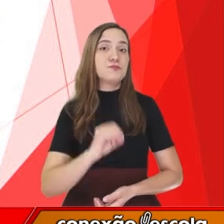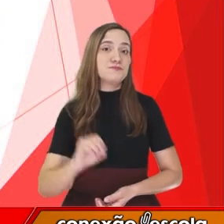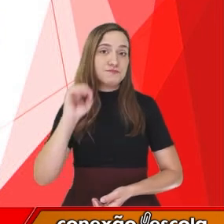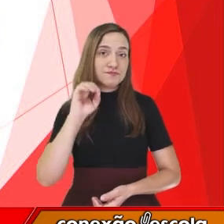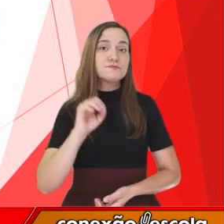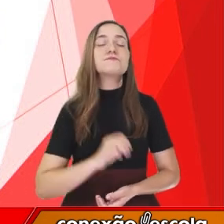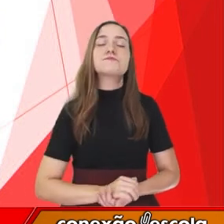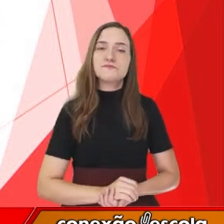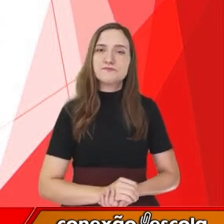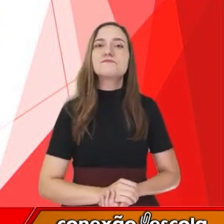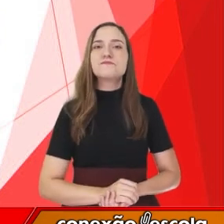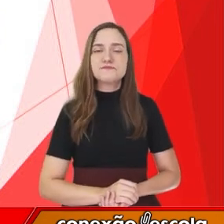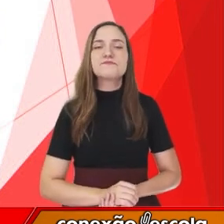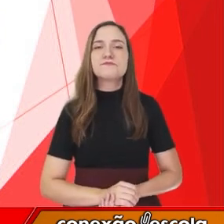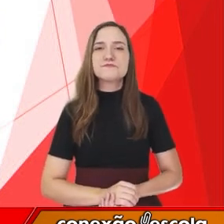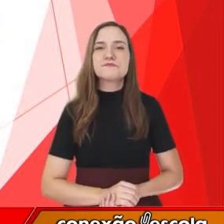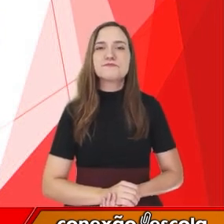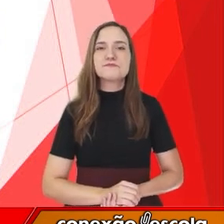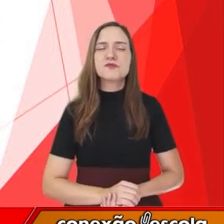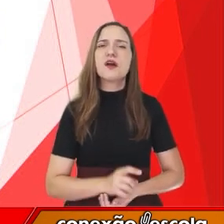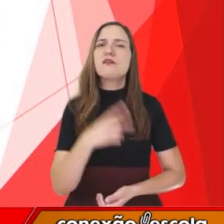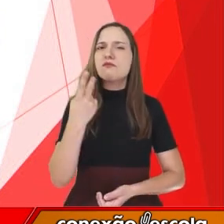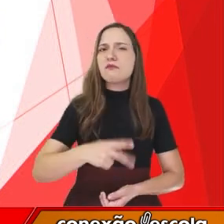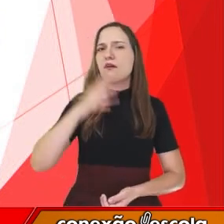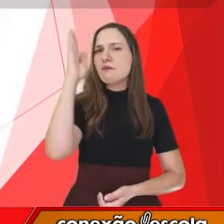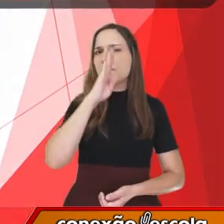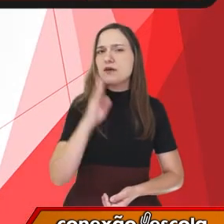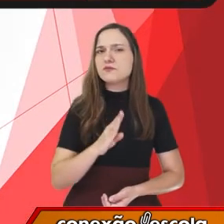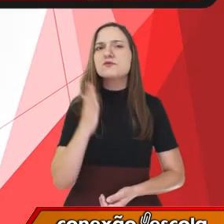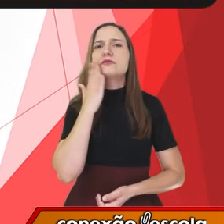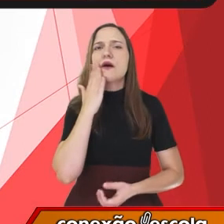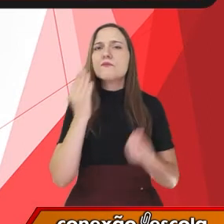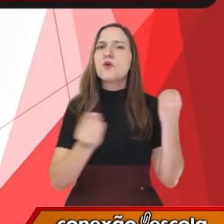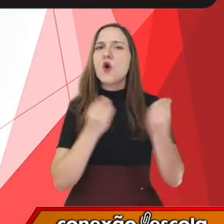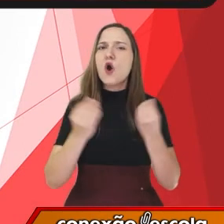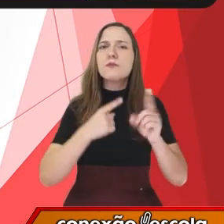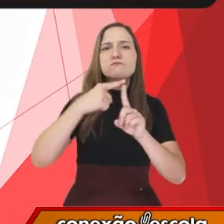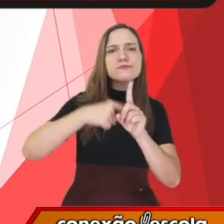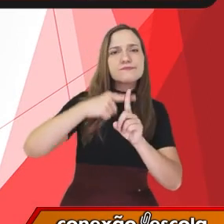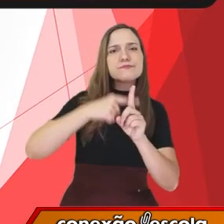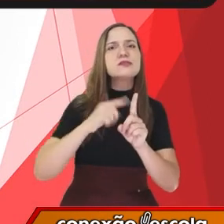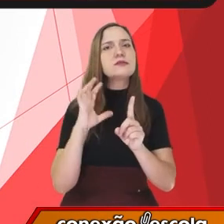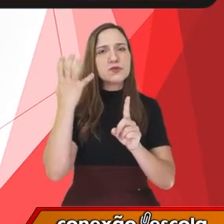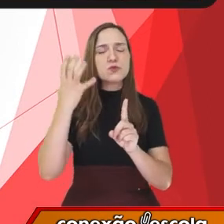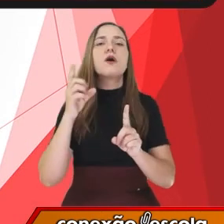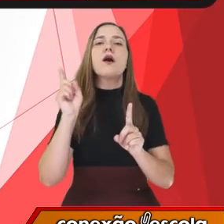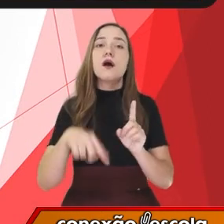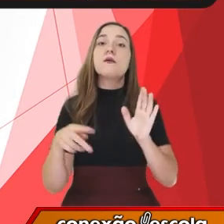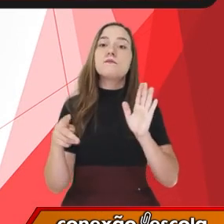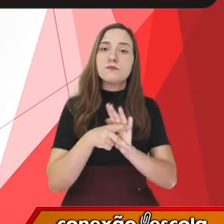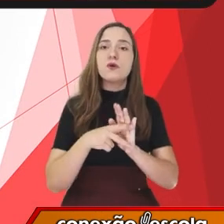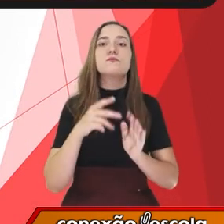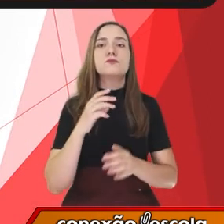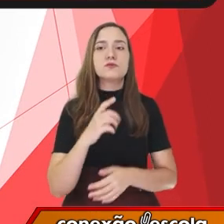29 graus Celsius. Em nosso país, para se medir a temperatura, usamos a unidade de medida